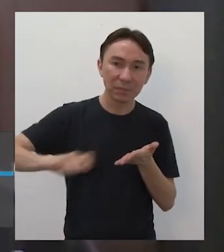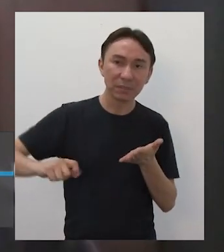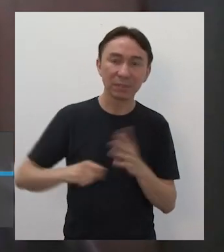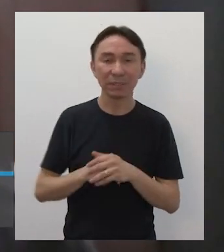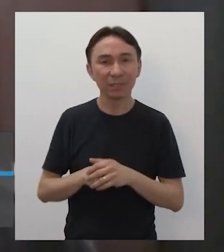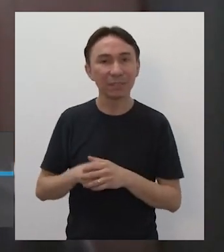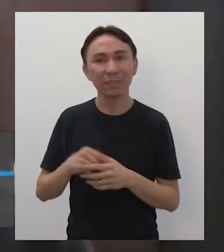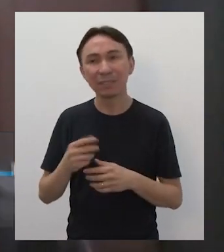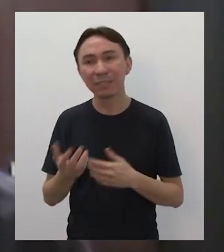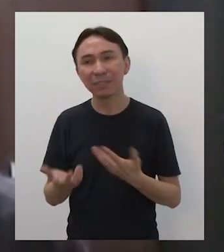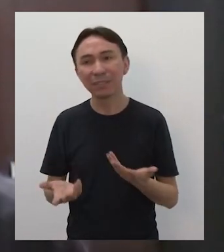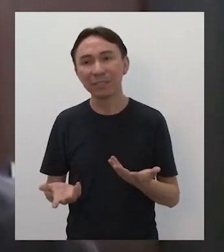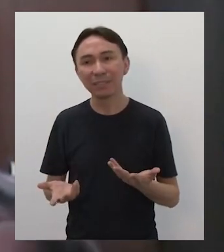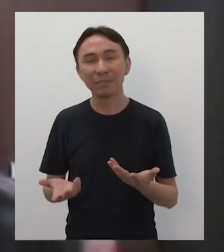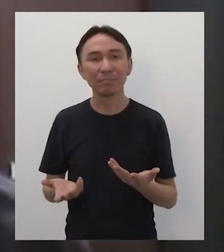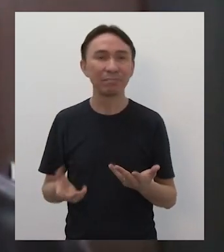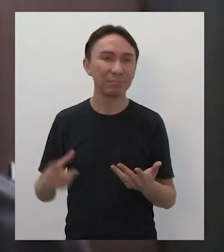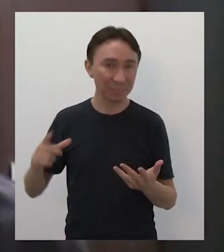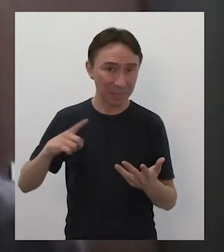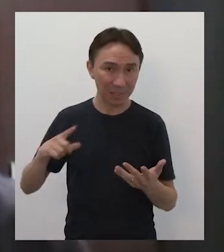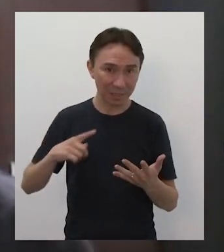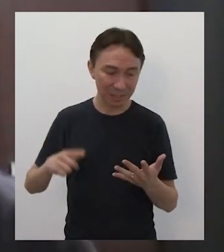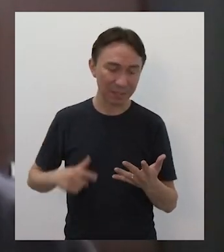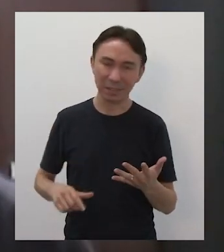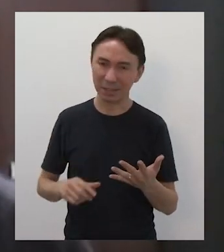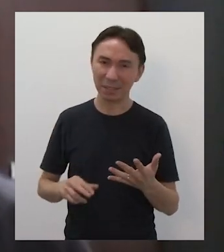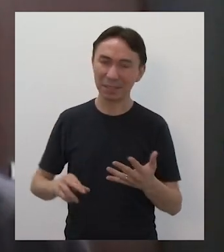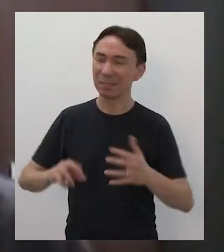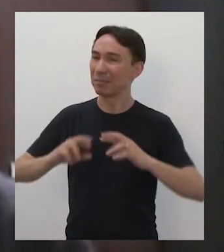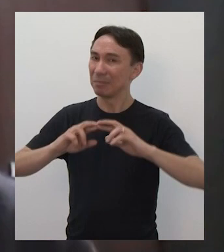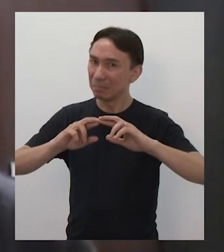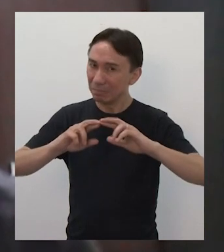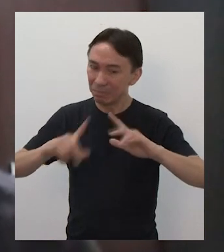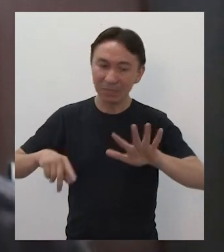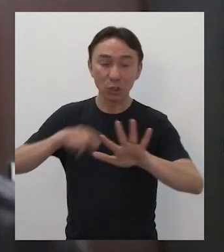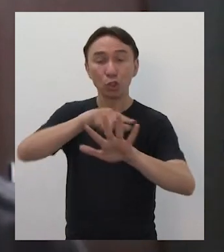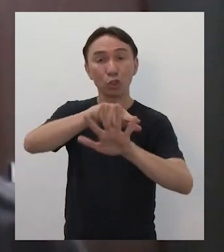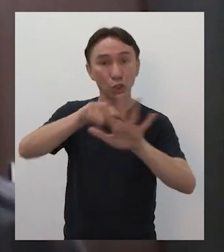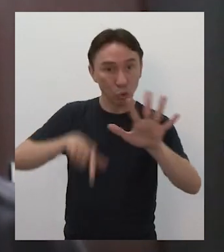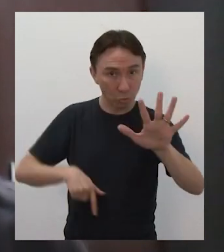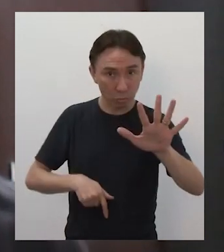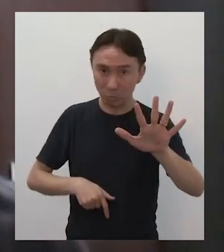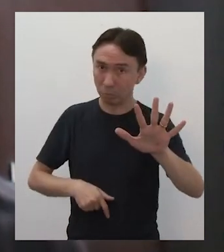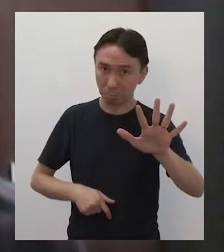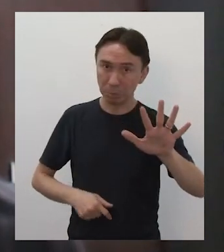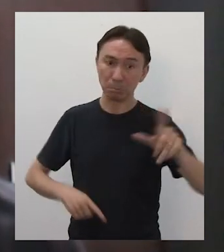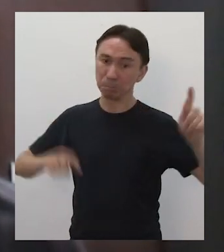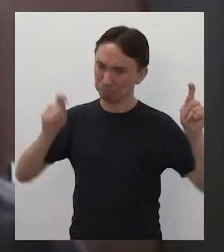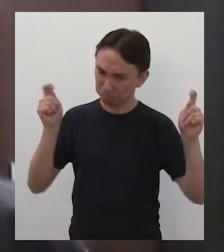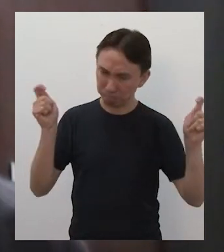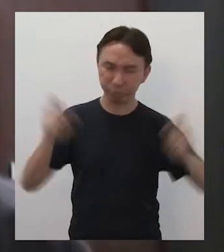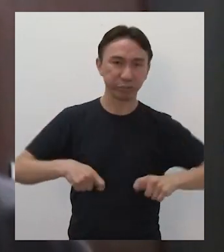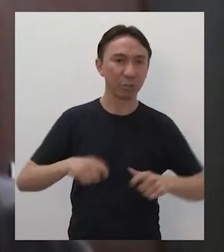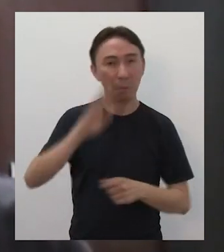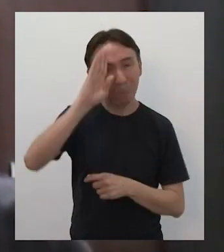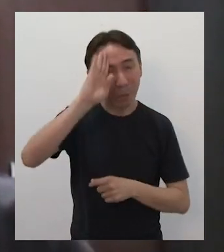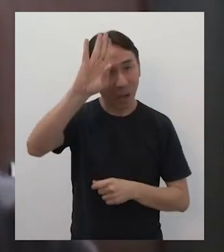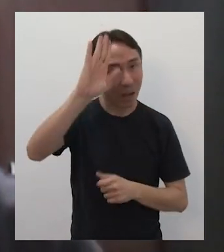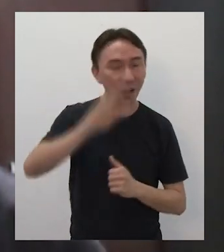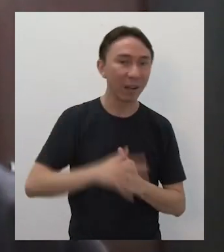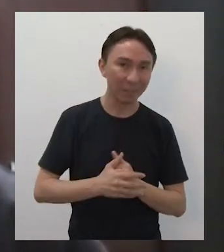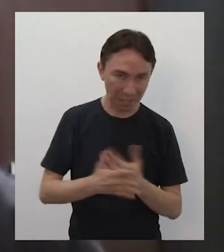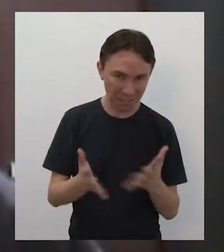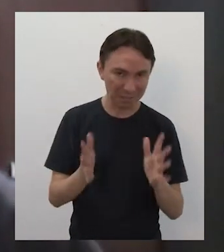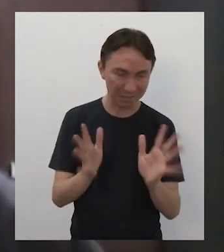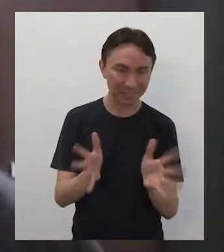das 5, nós temos 5 macrocompetências, né? Aí, como já foi falado, a questão da abertura ao